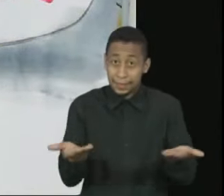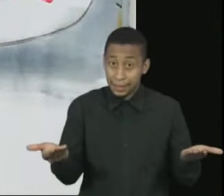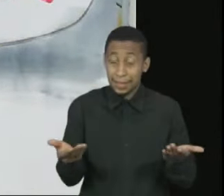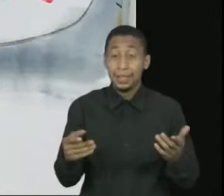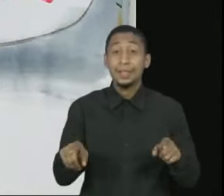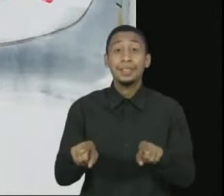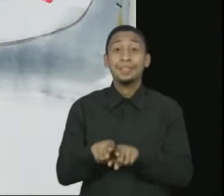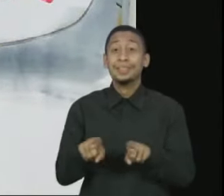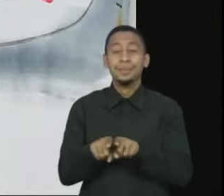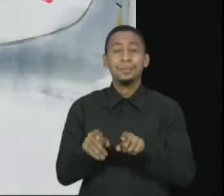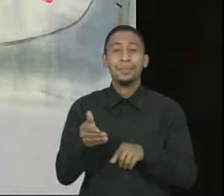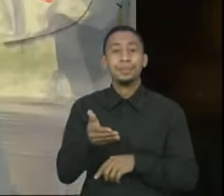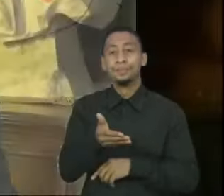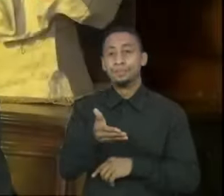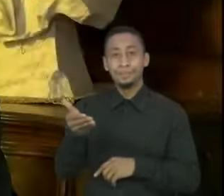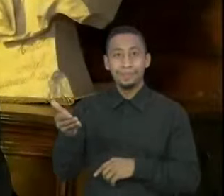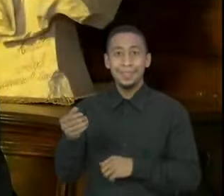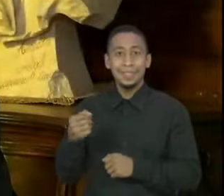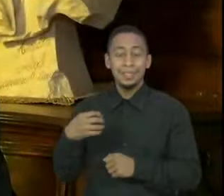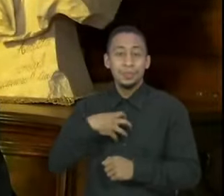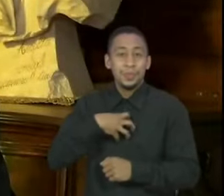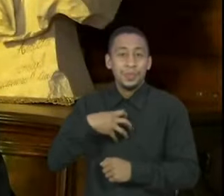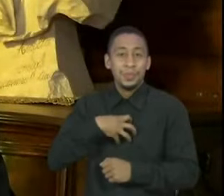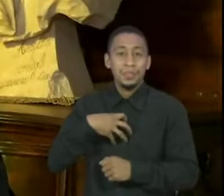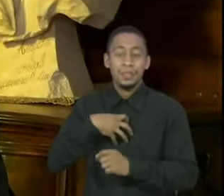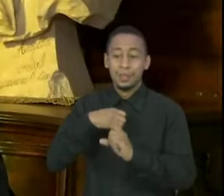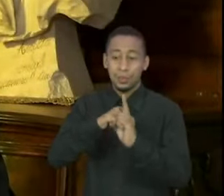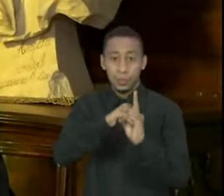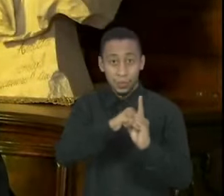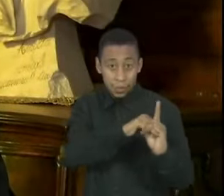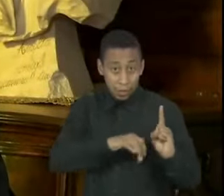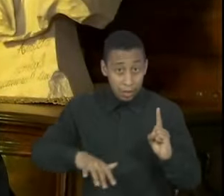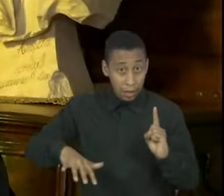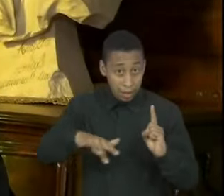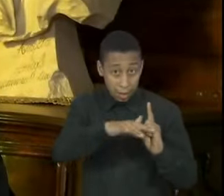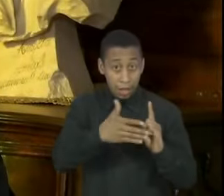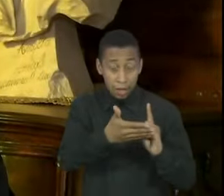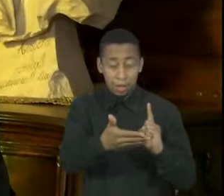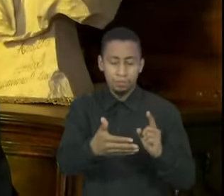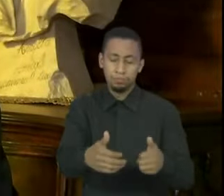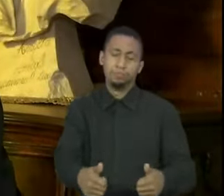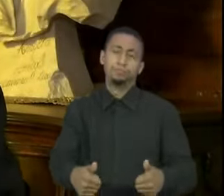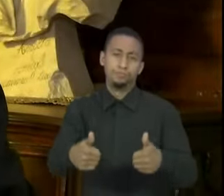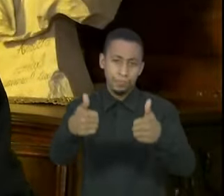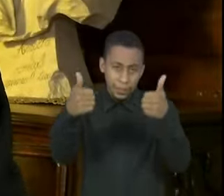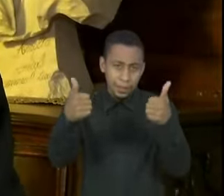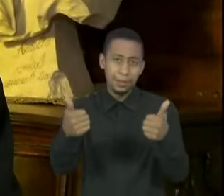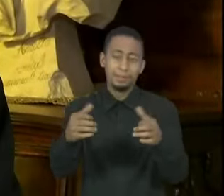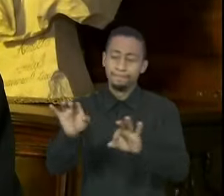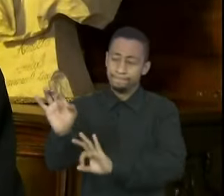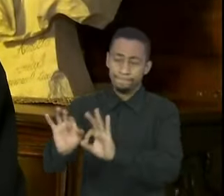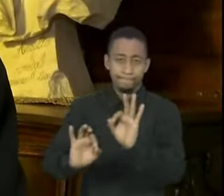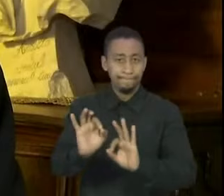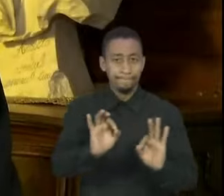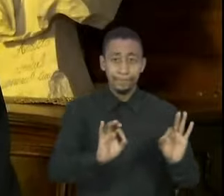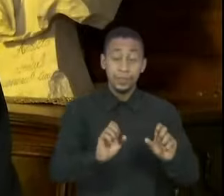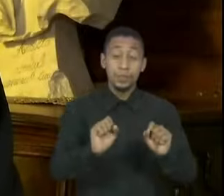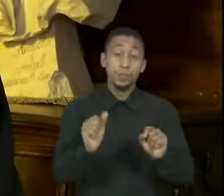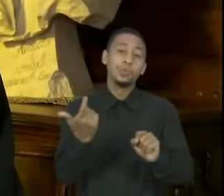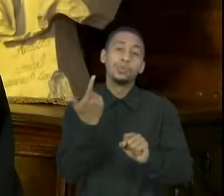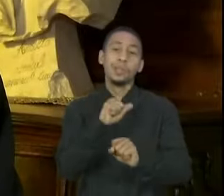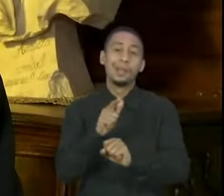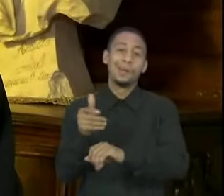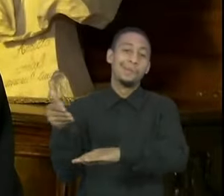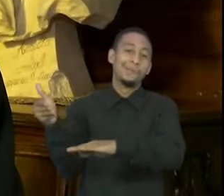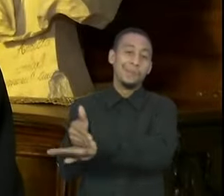só sua dignidade mas sua condição social seja resgatada seja melhorada maneira que ele possa participar